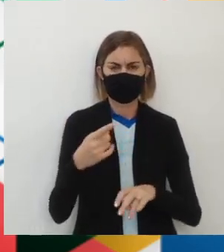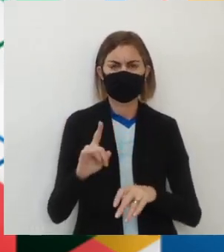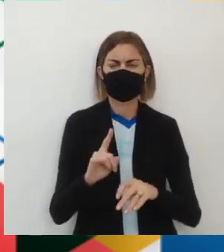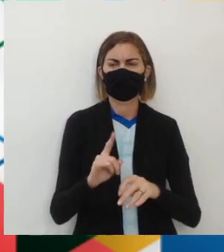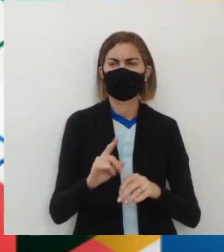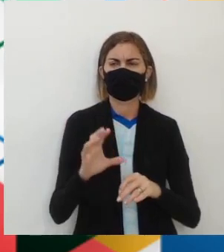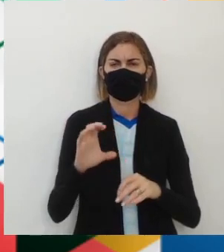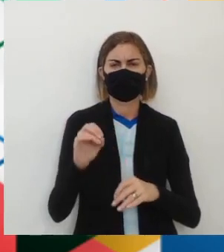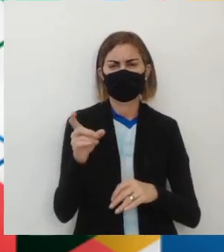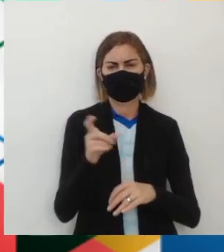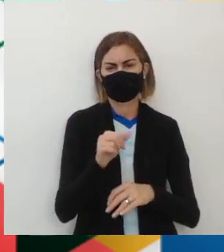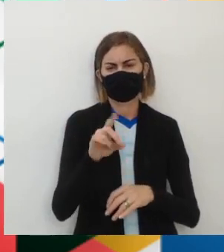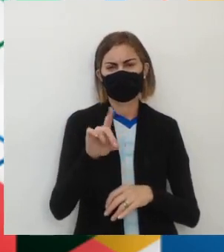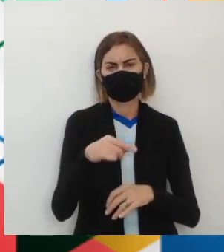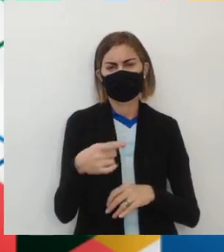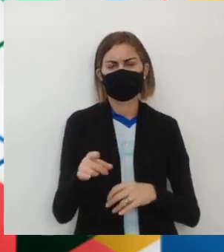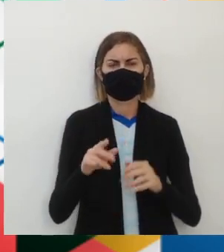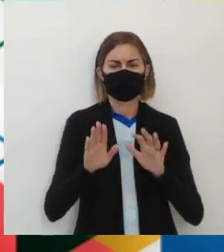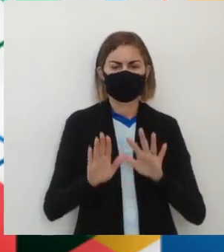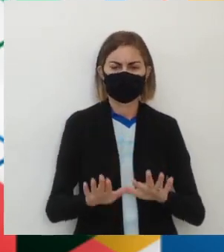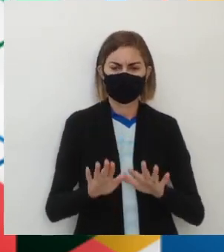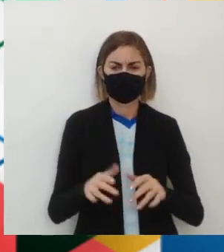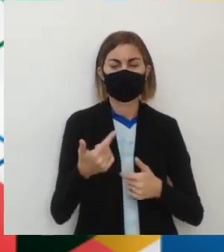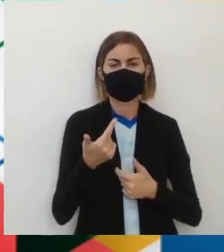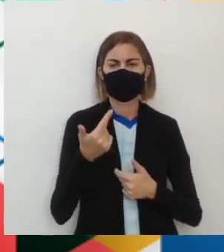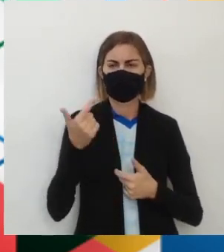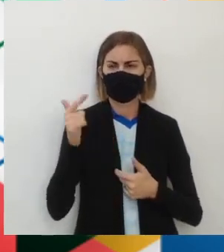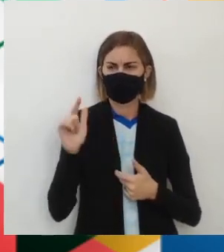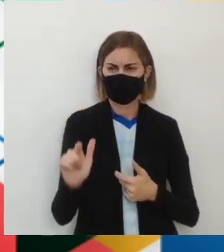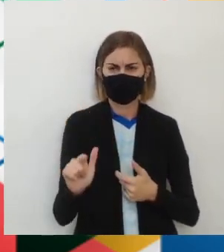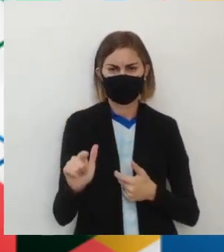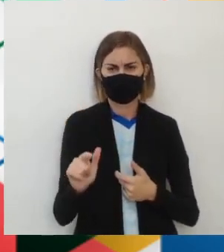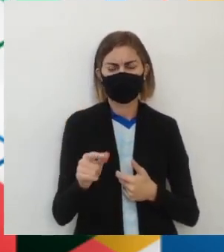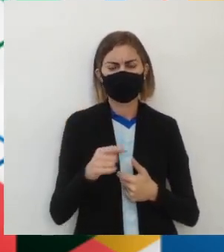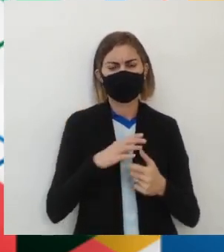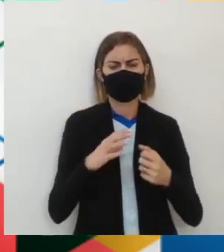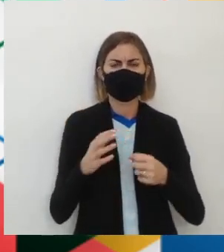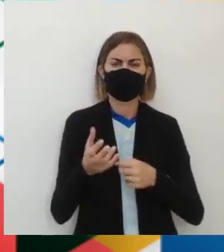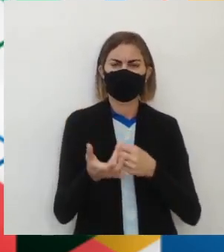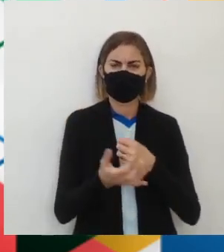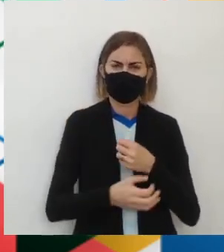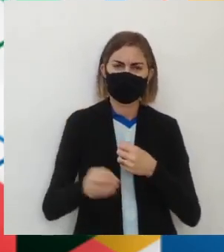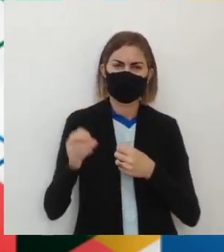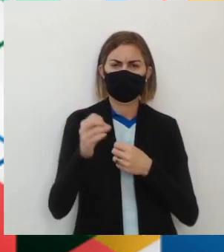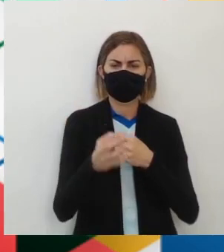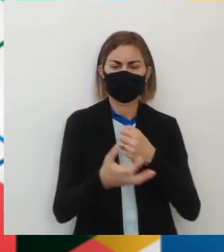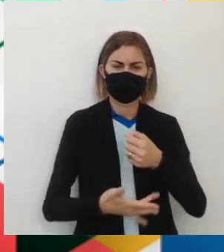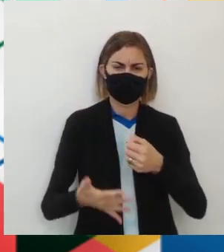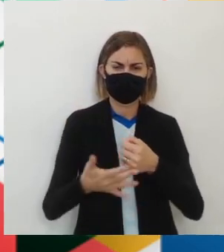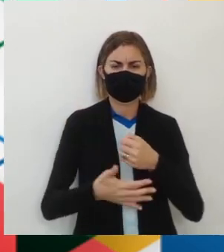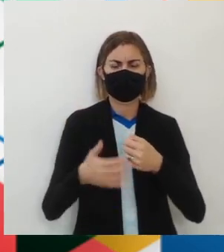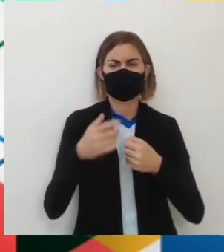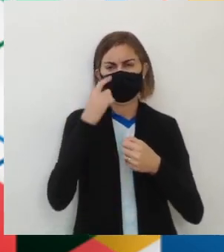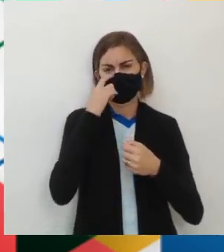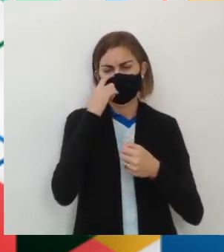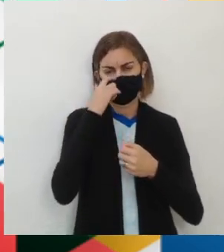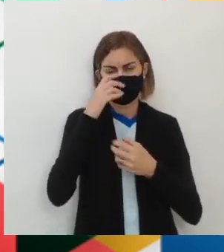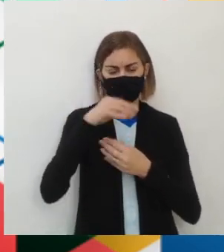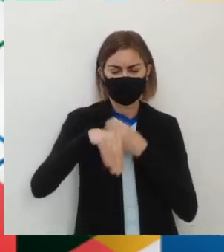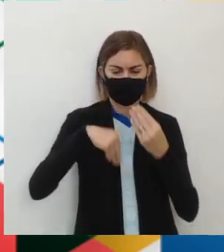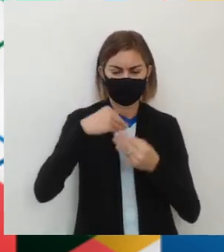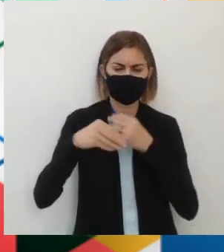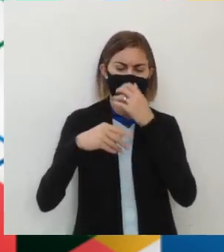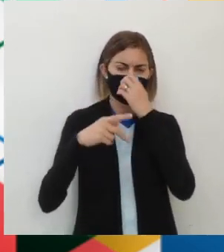de uma oxidação branda. A outra situação seria uma oxidação enérgica, esse mesmo reagente, o